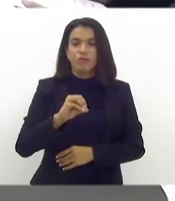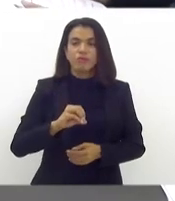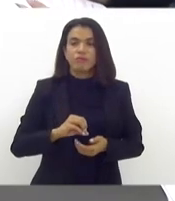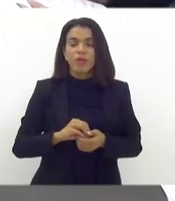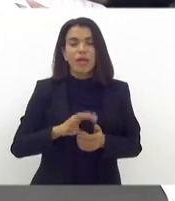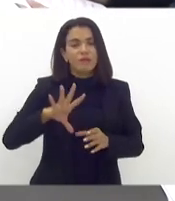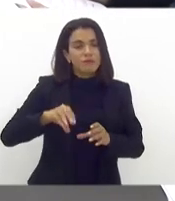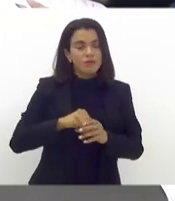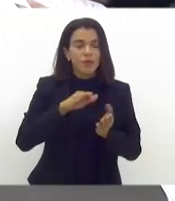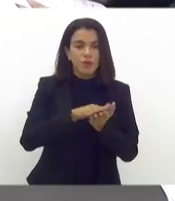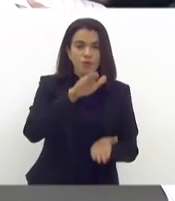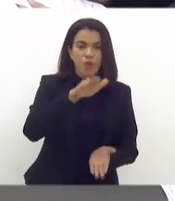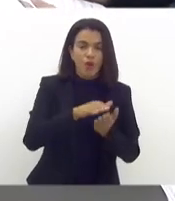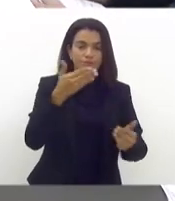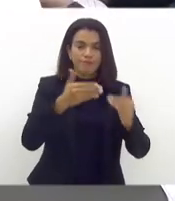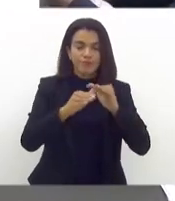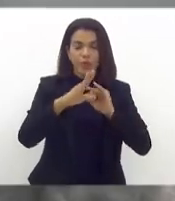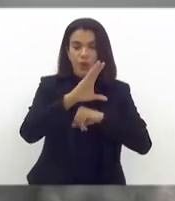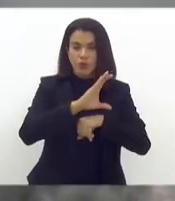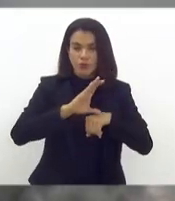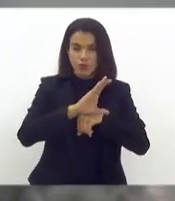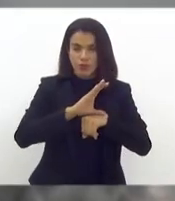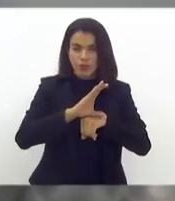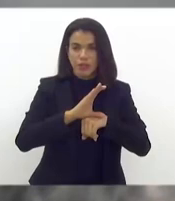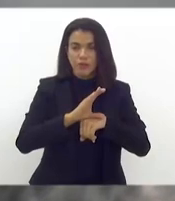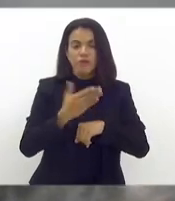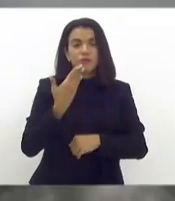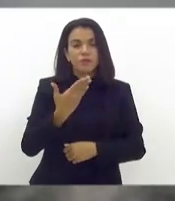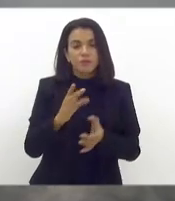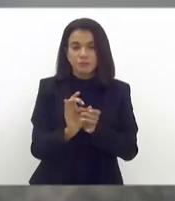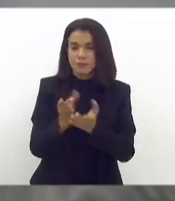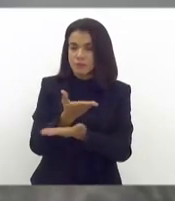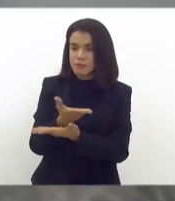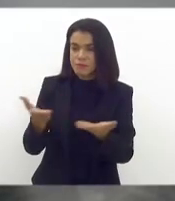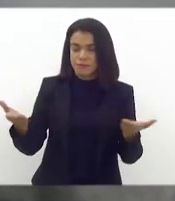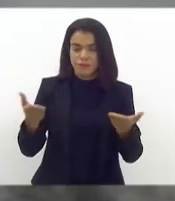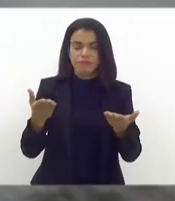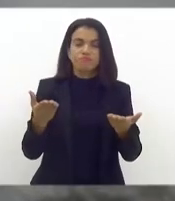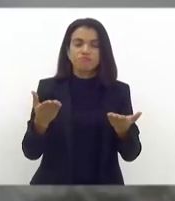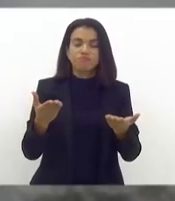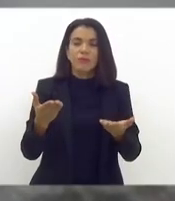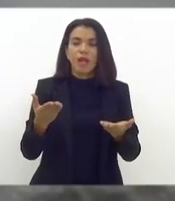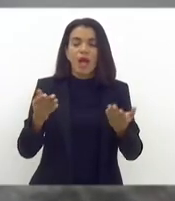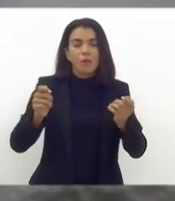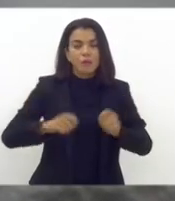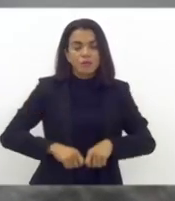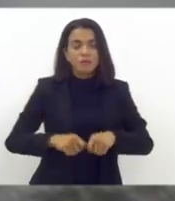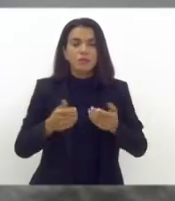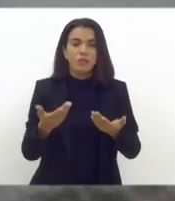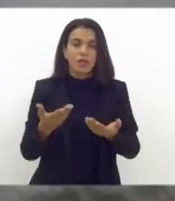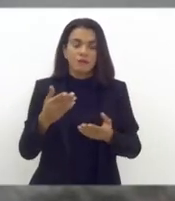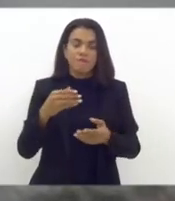faz parte do bloco das inconstitucionalidades. Vou pedir permissão e submeter ao plenário a possibilidade de votação